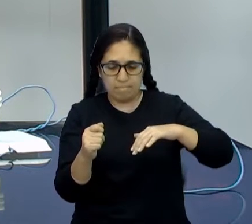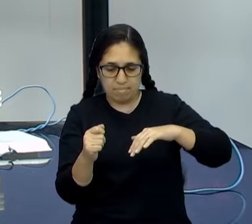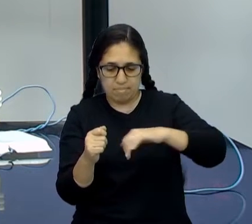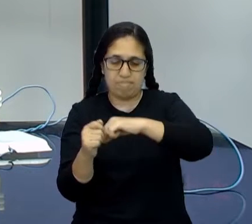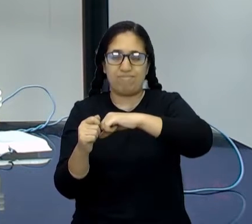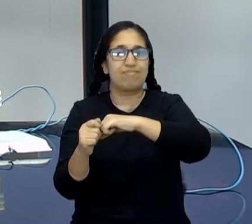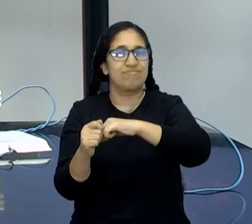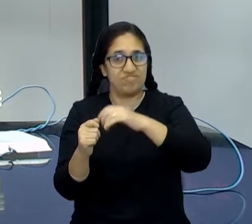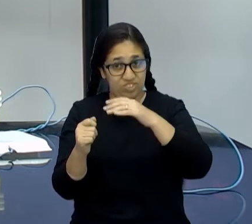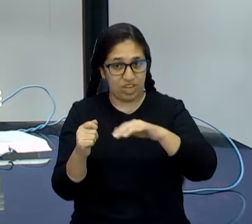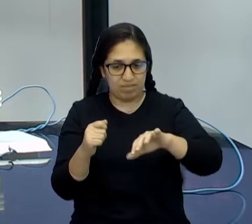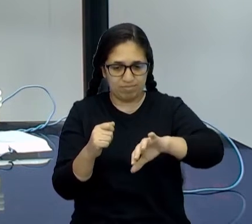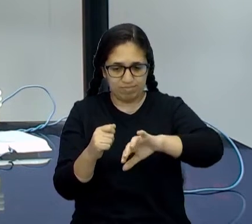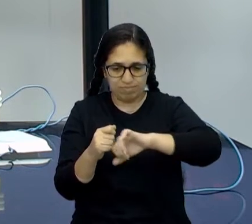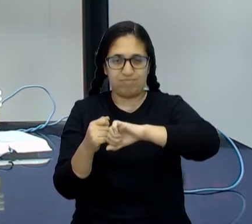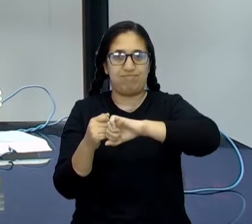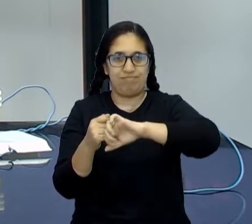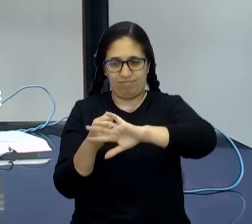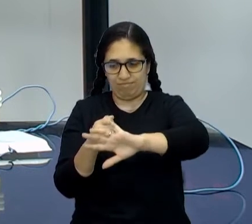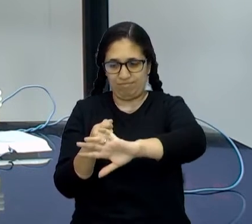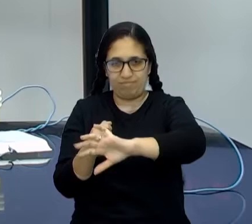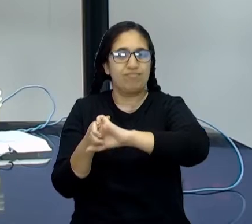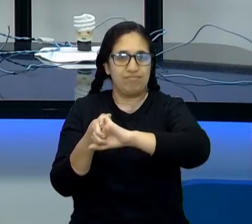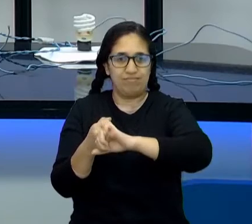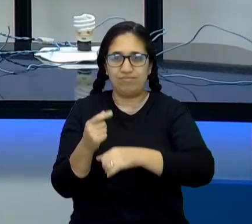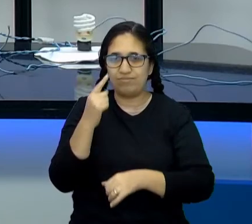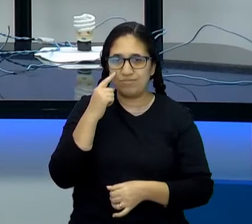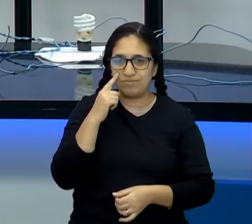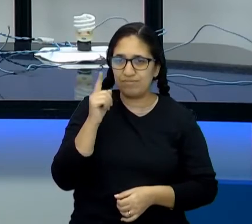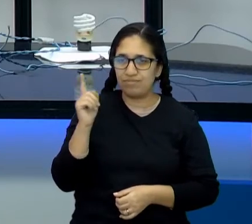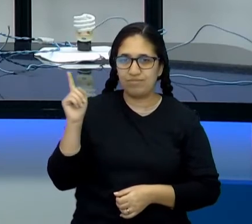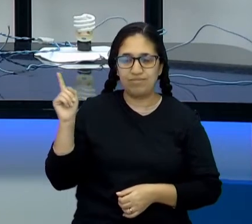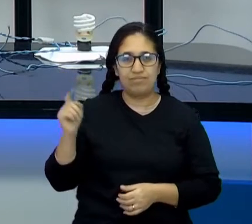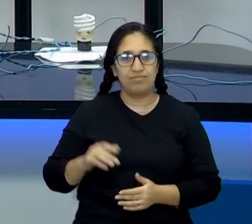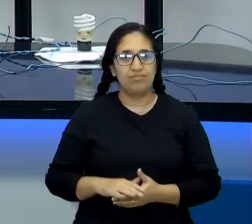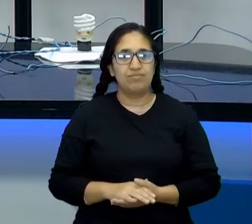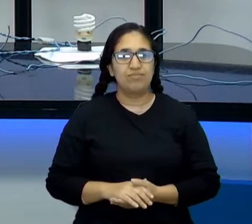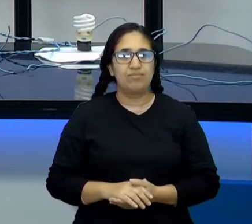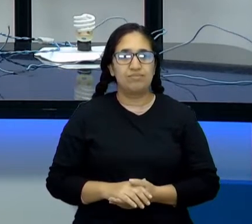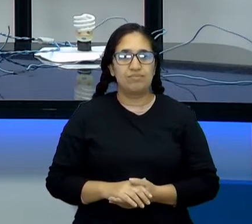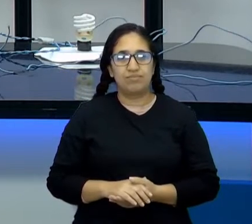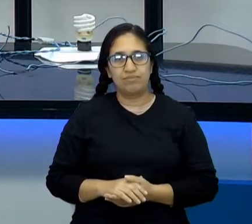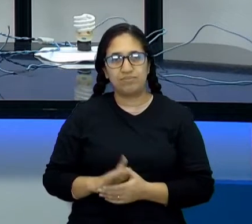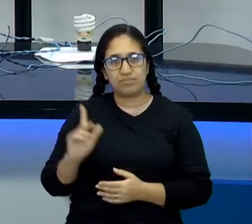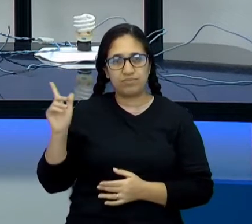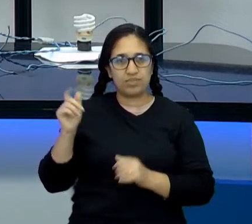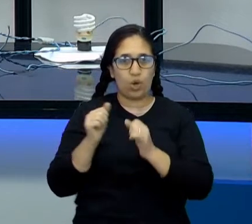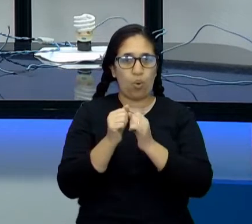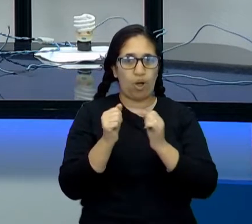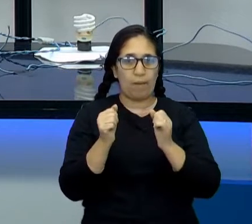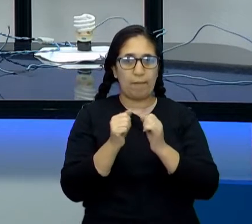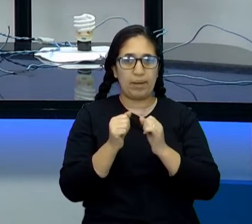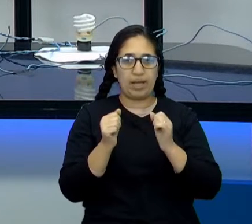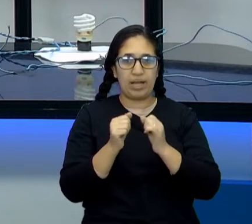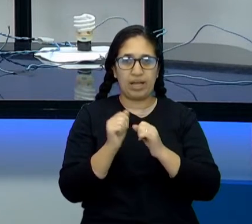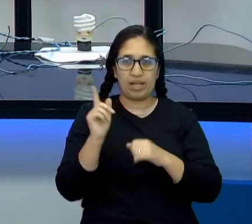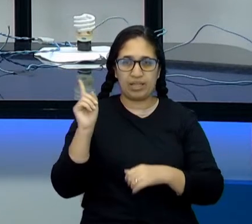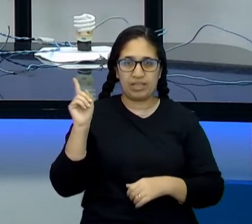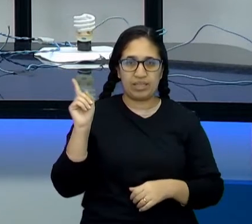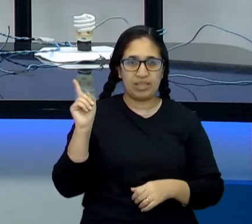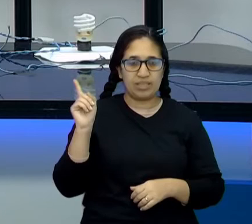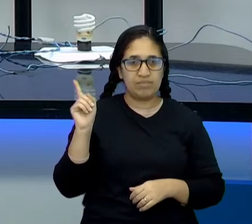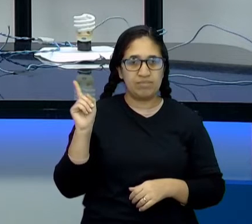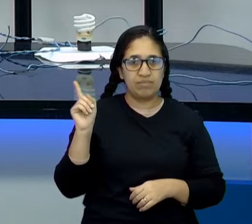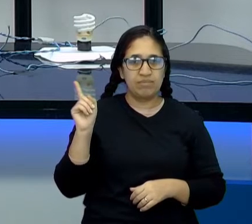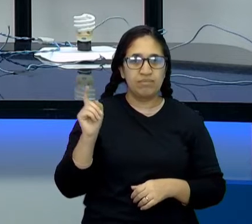atrai esses materiais. Eu trouxe isso pra gente ver aqui, ó. Eu tenho aqui um ímã, vou pegar aqui e deixa eu